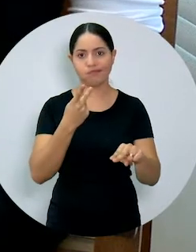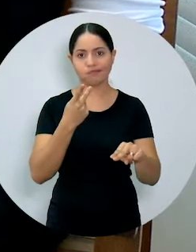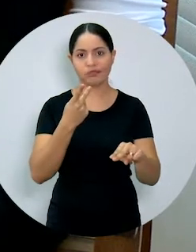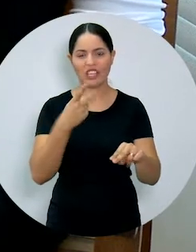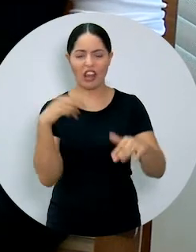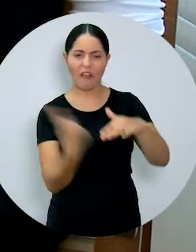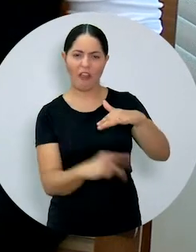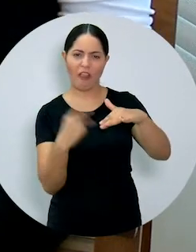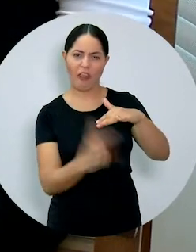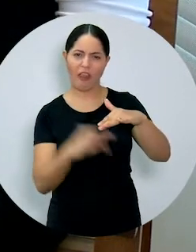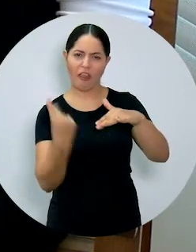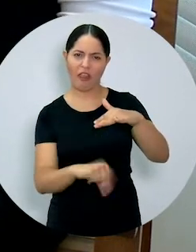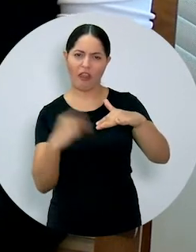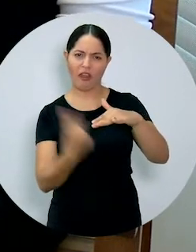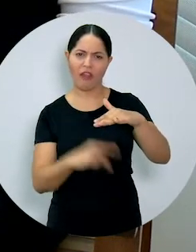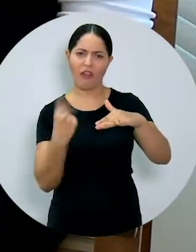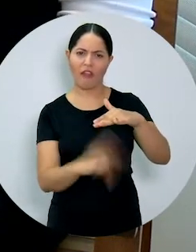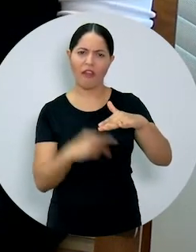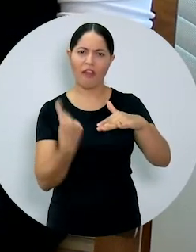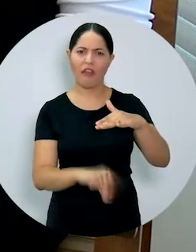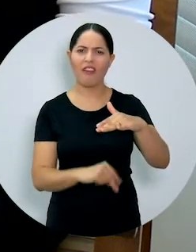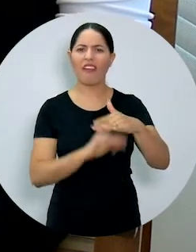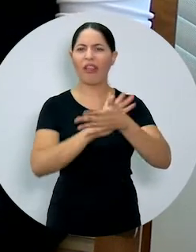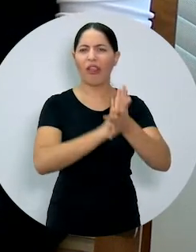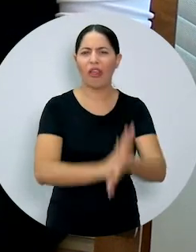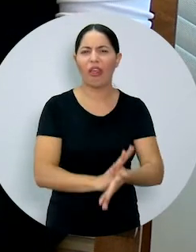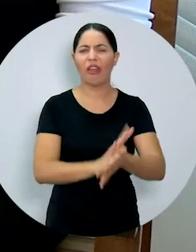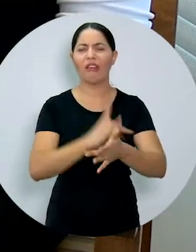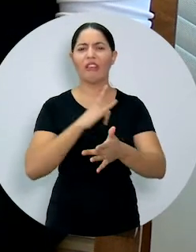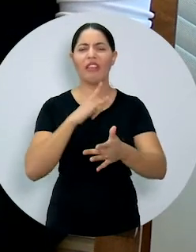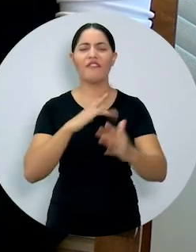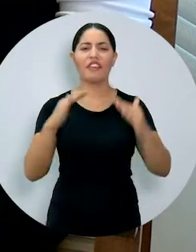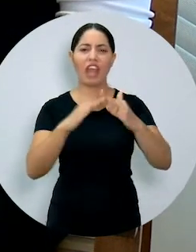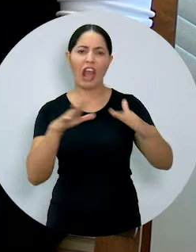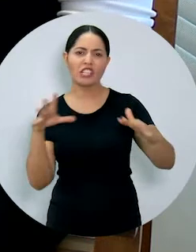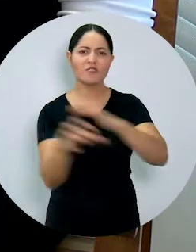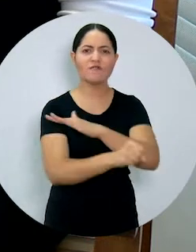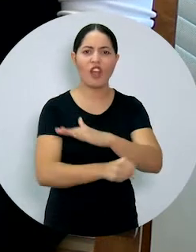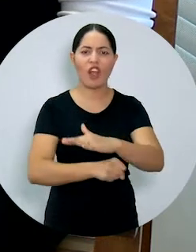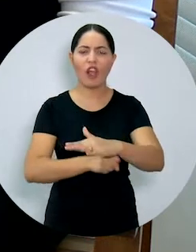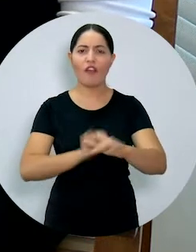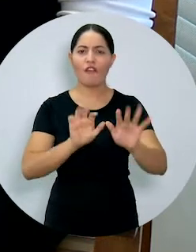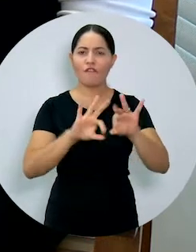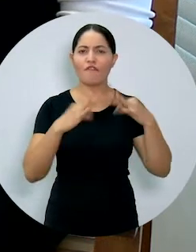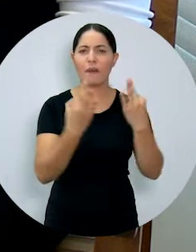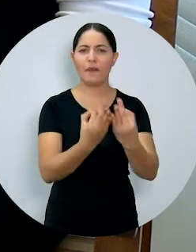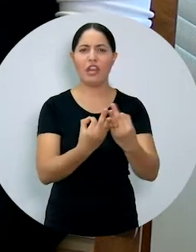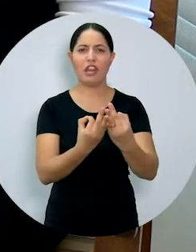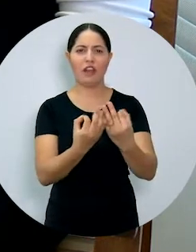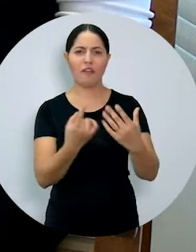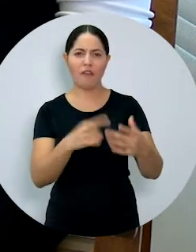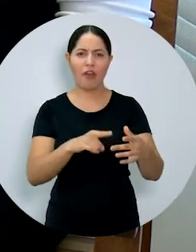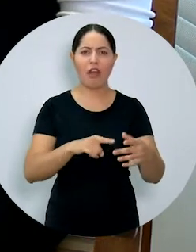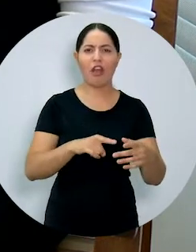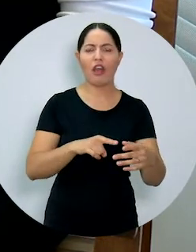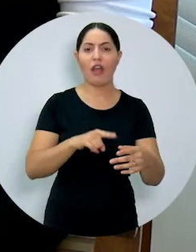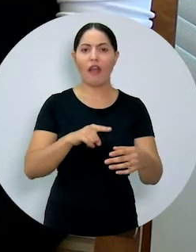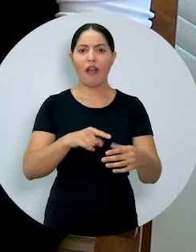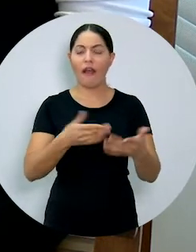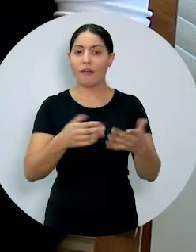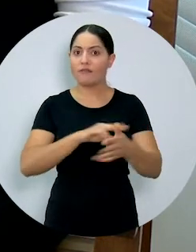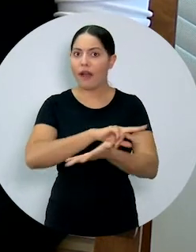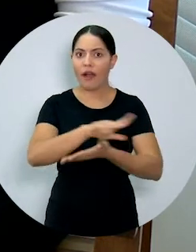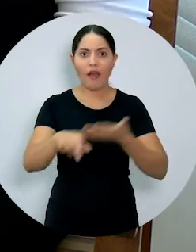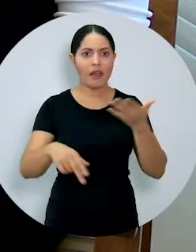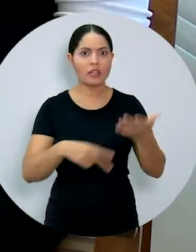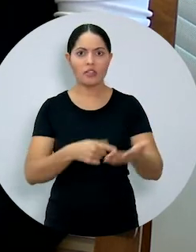foram torturadas, que tiveram as suas casas invadidas, os seus familiares ameaçados, né?